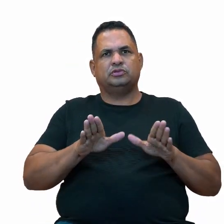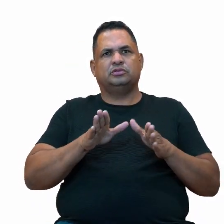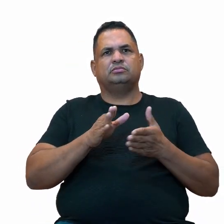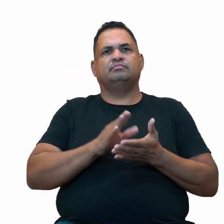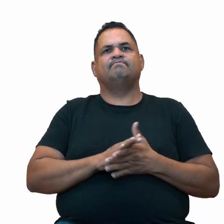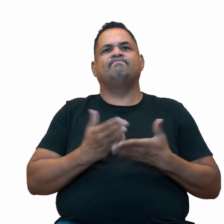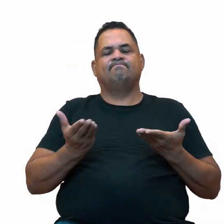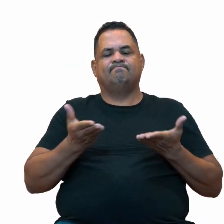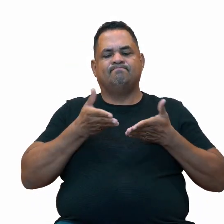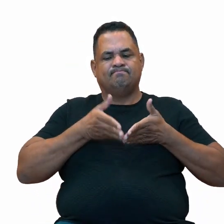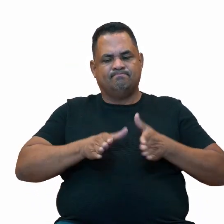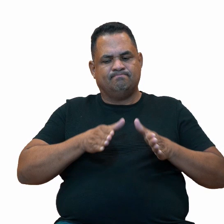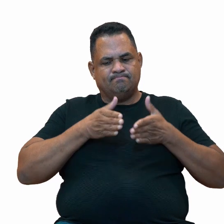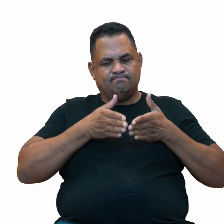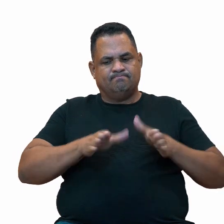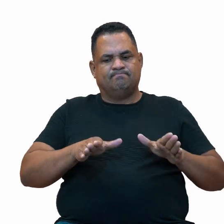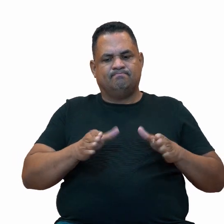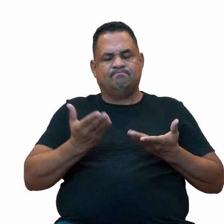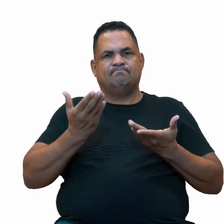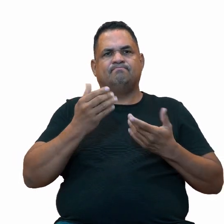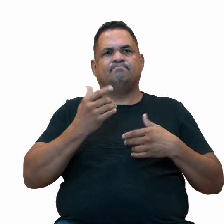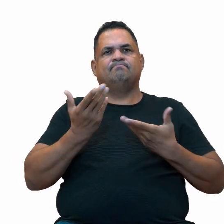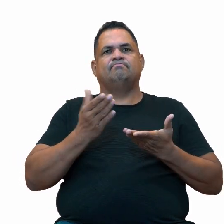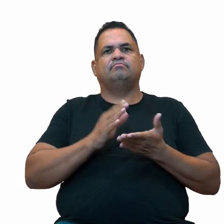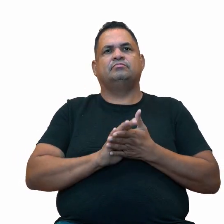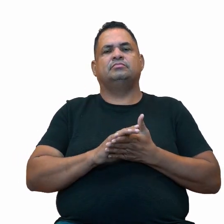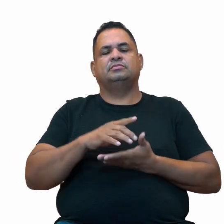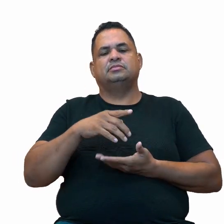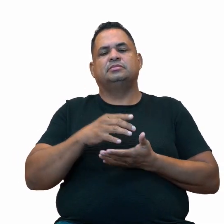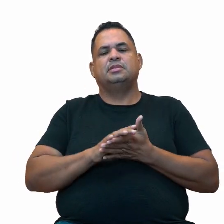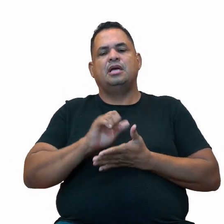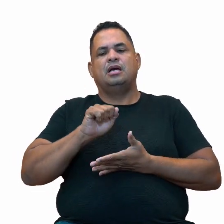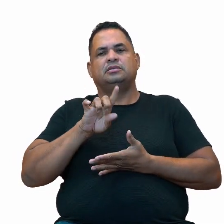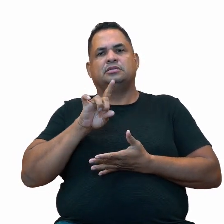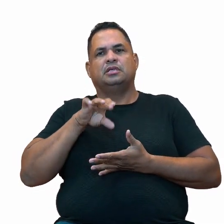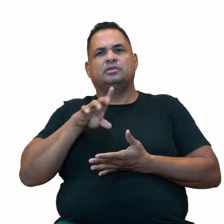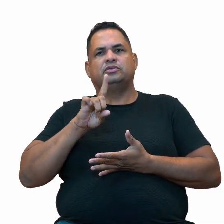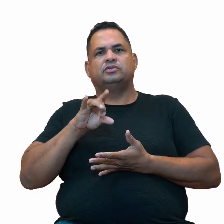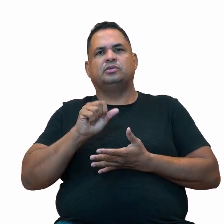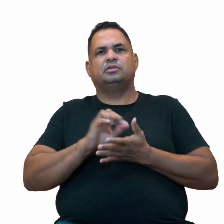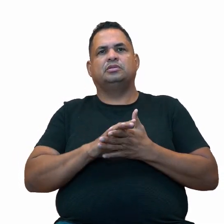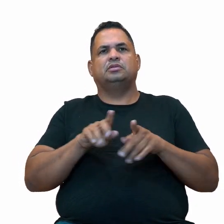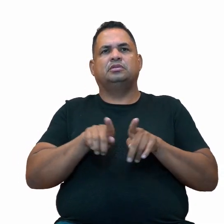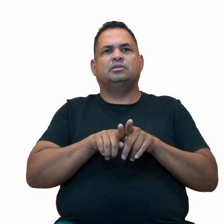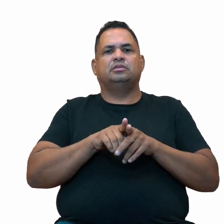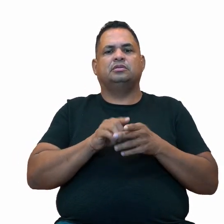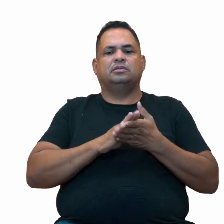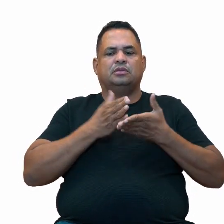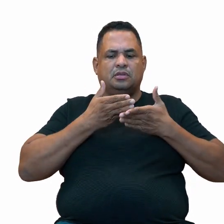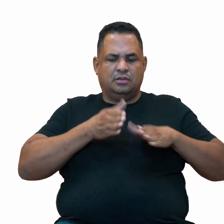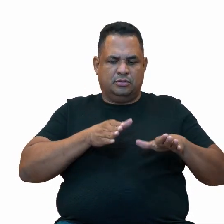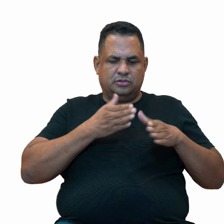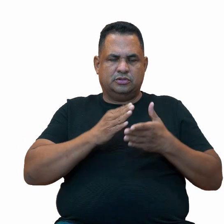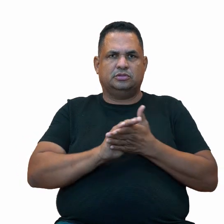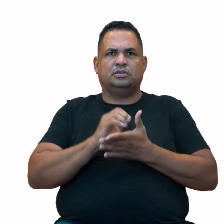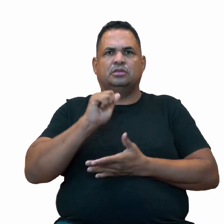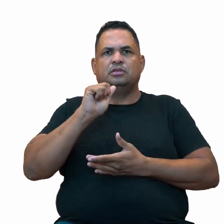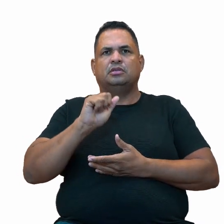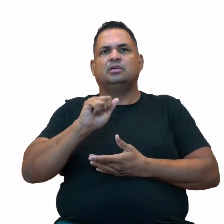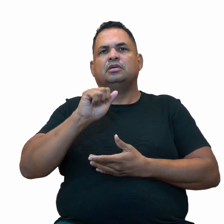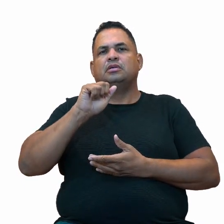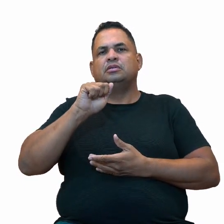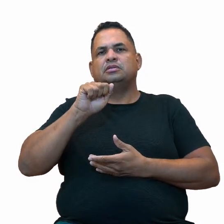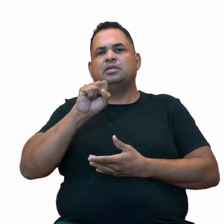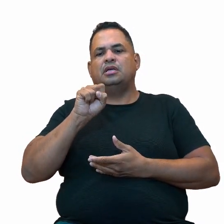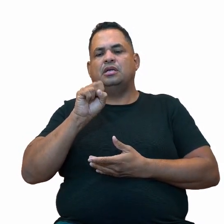reprodução, tá bom? Reprodução assexuada e reprodução sexuada. Para